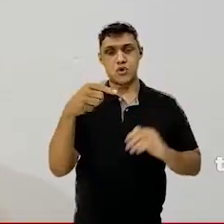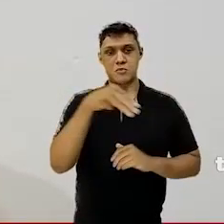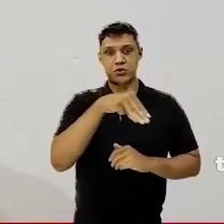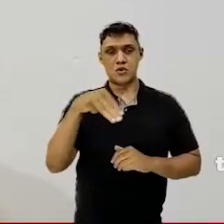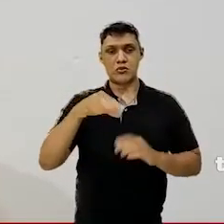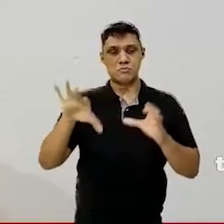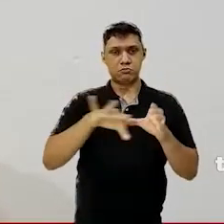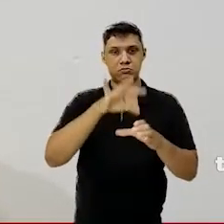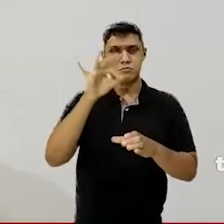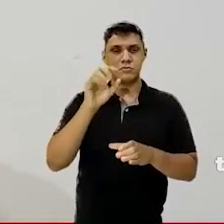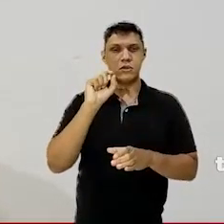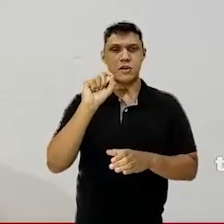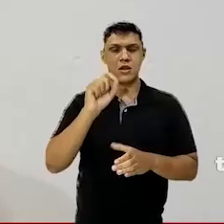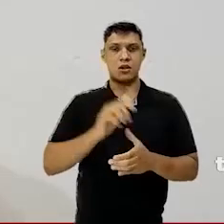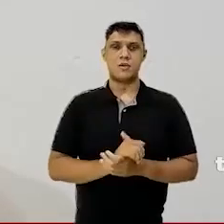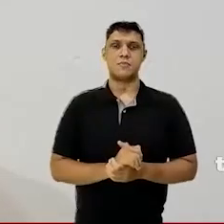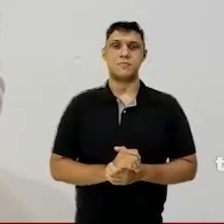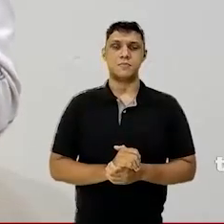rodada, vamos lá.